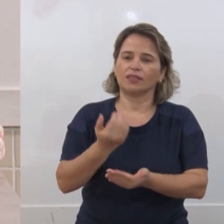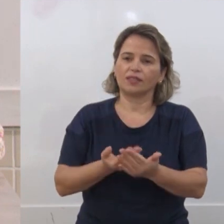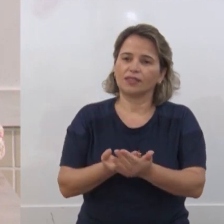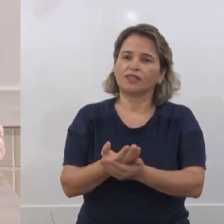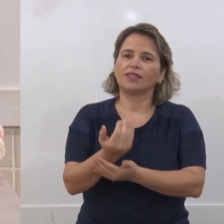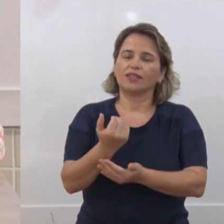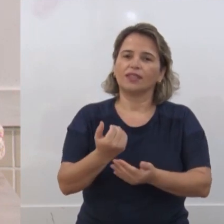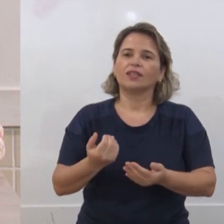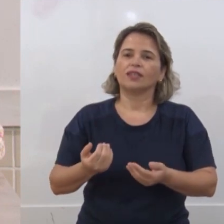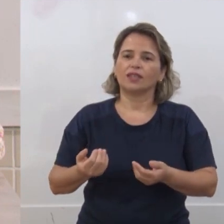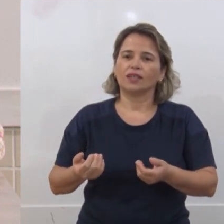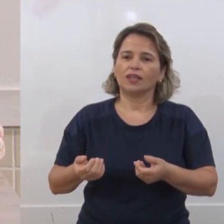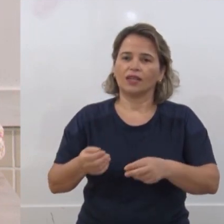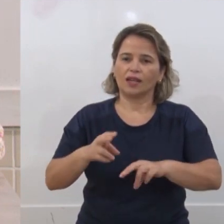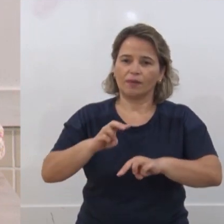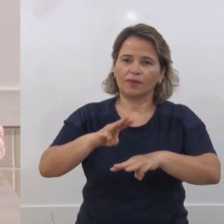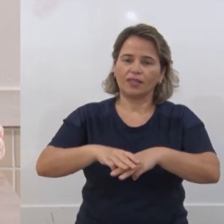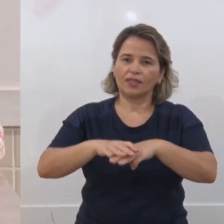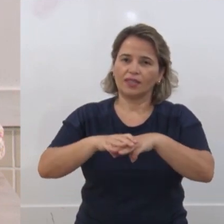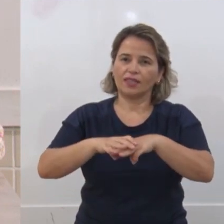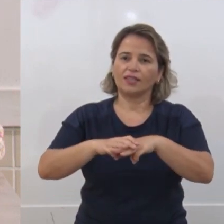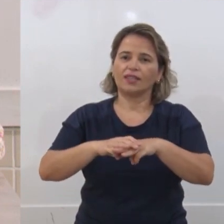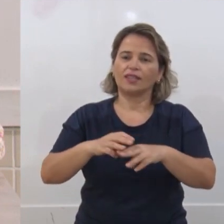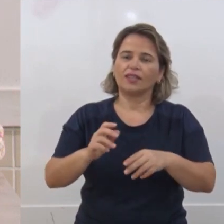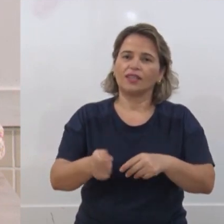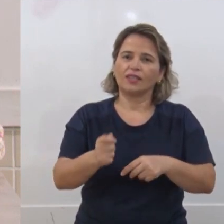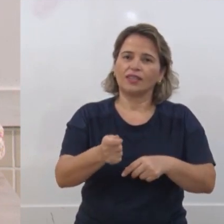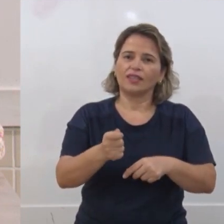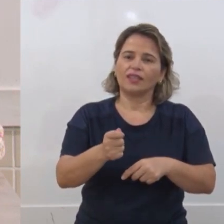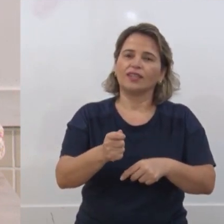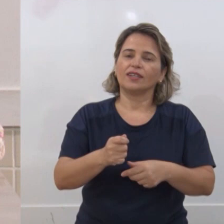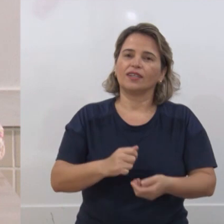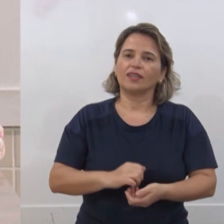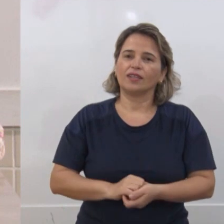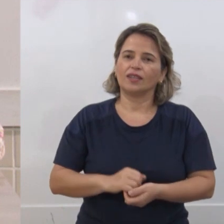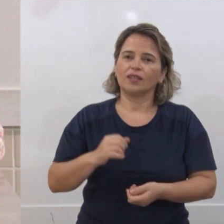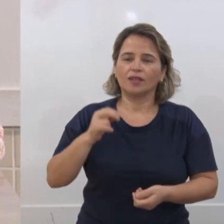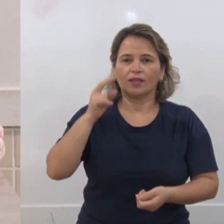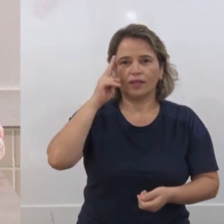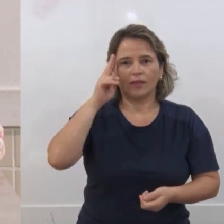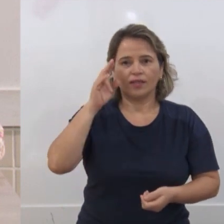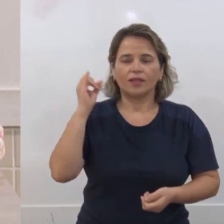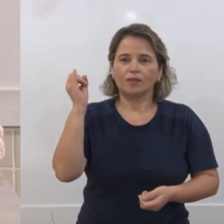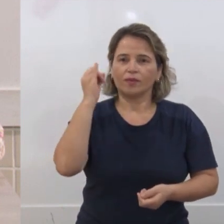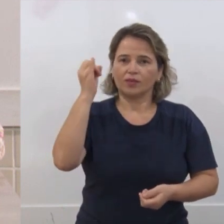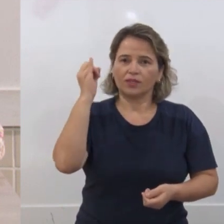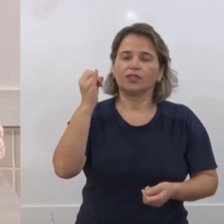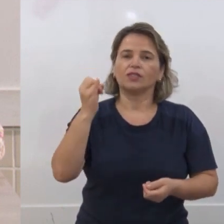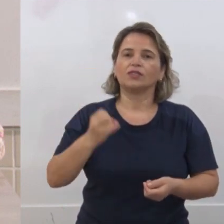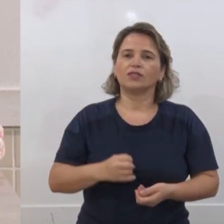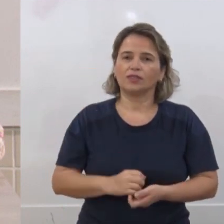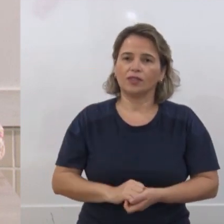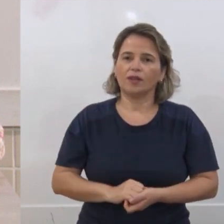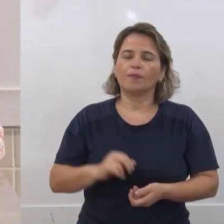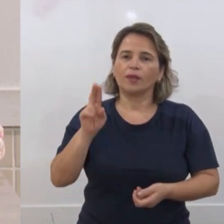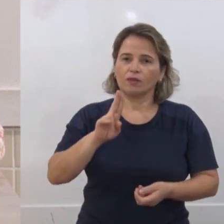a peneira. Lembrando que é muito importante a gente pegar objetos que não possam